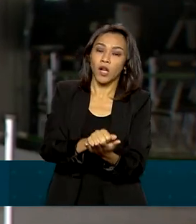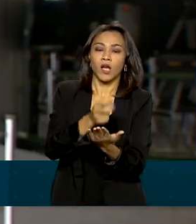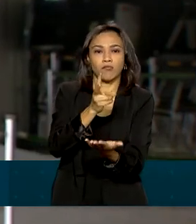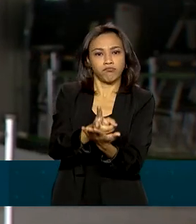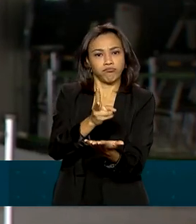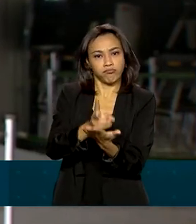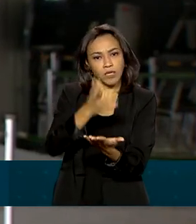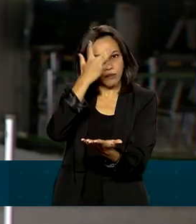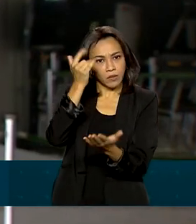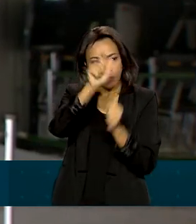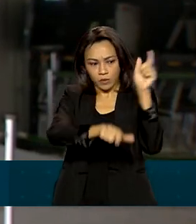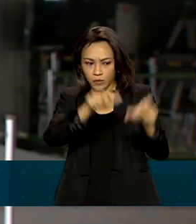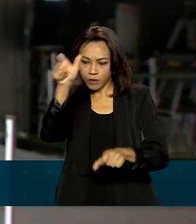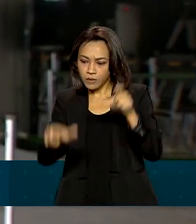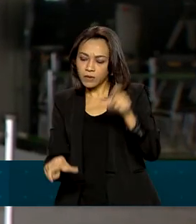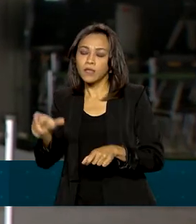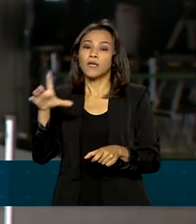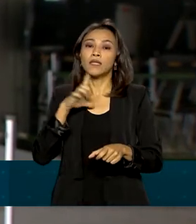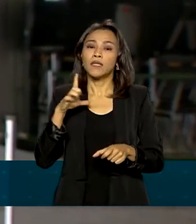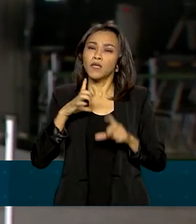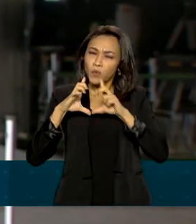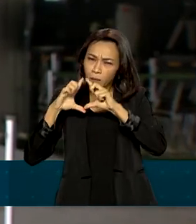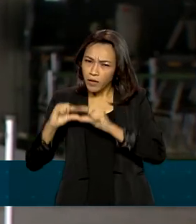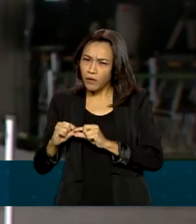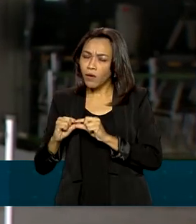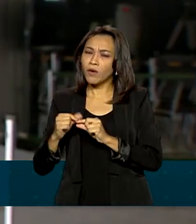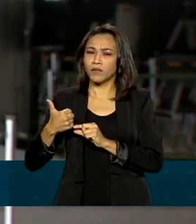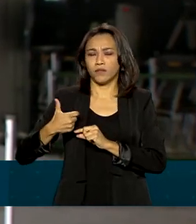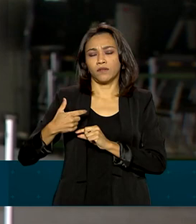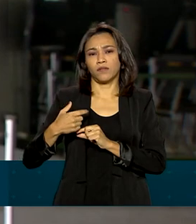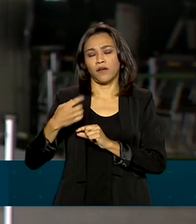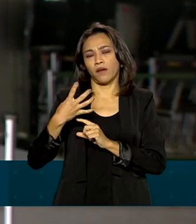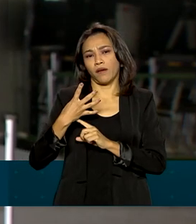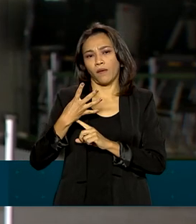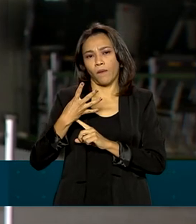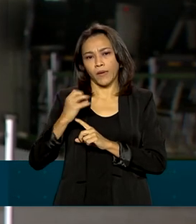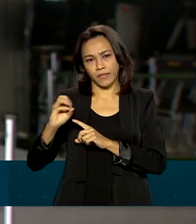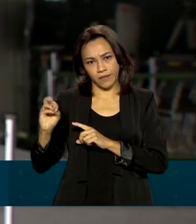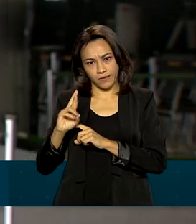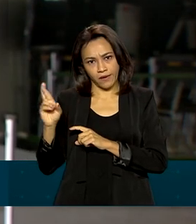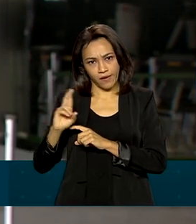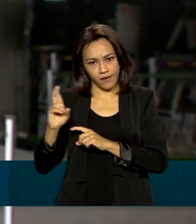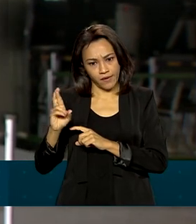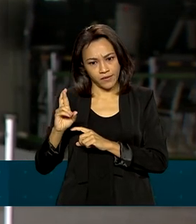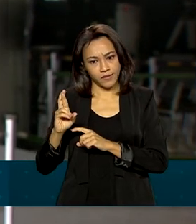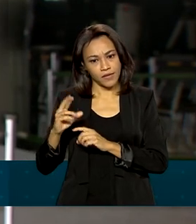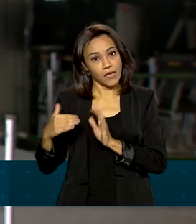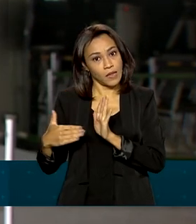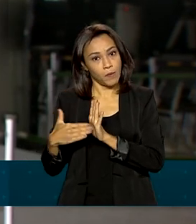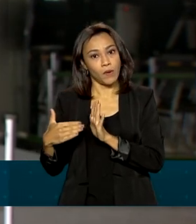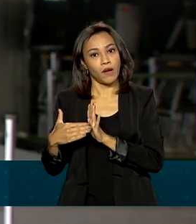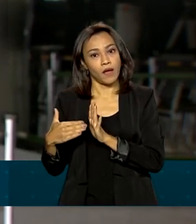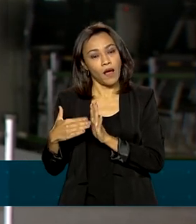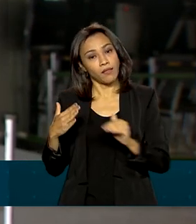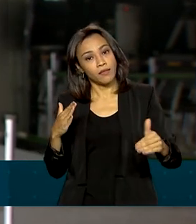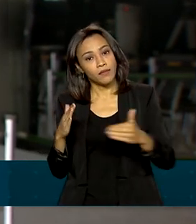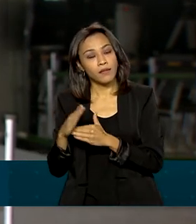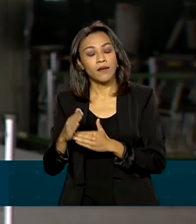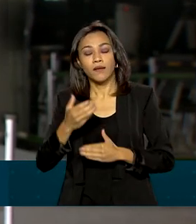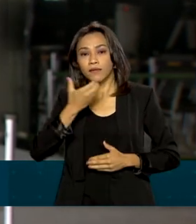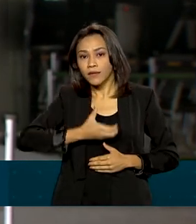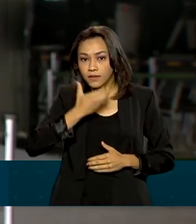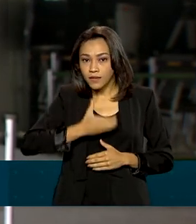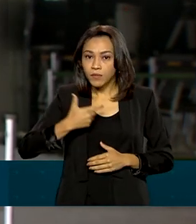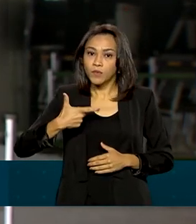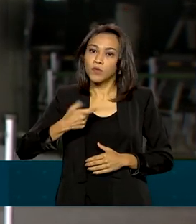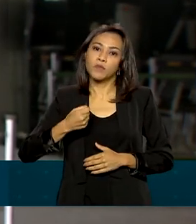então tem relação com o valor mínimo de 400reais aí que é temporário que será temporário até dezembro de